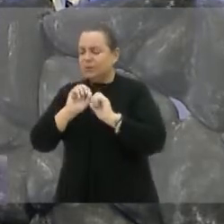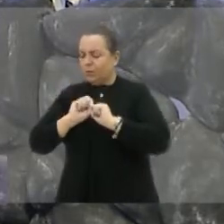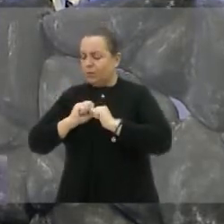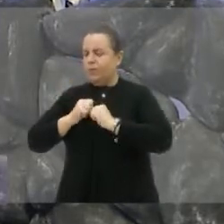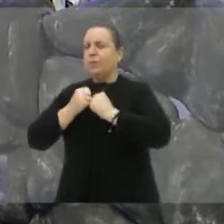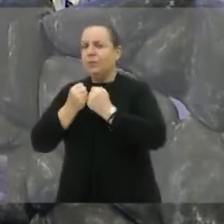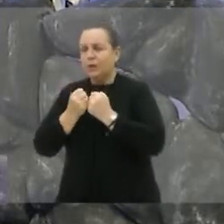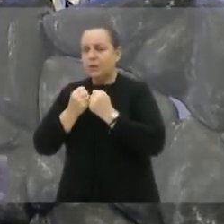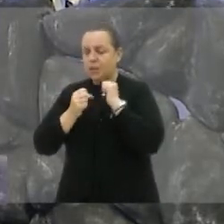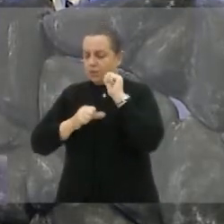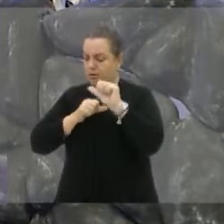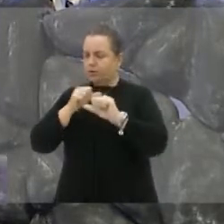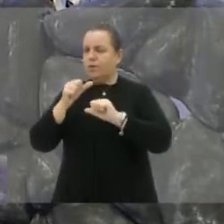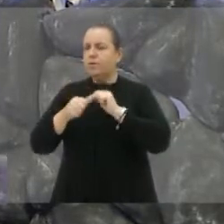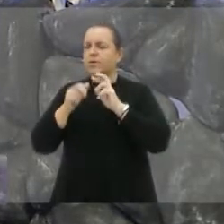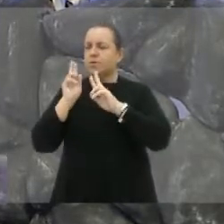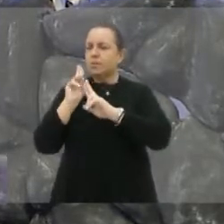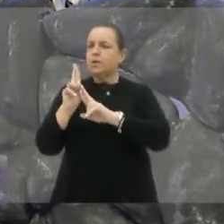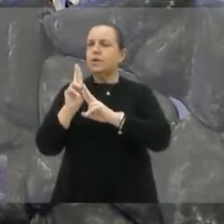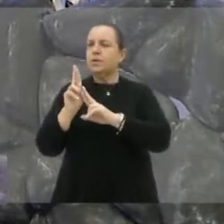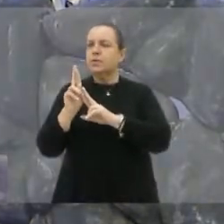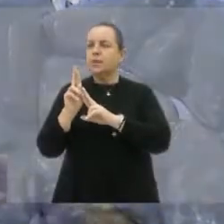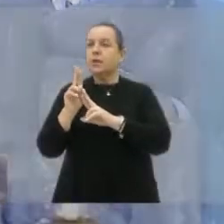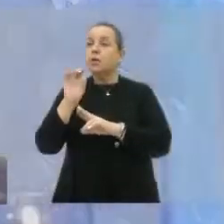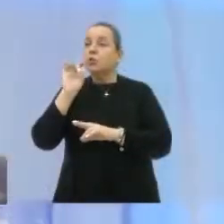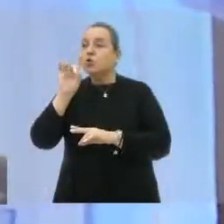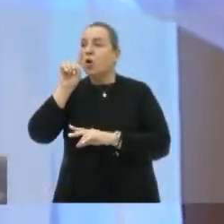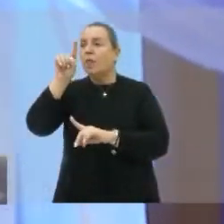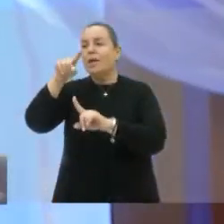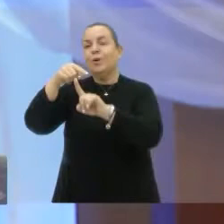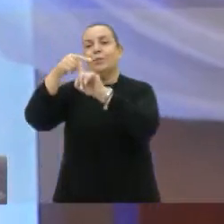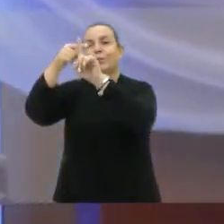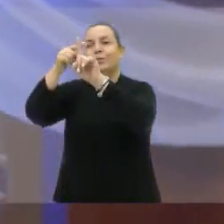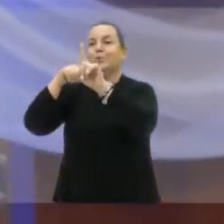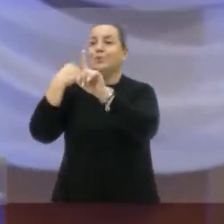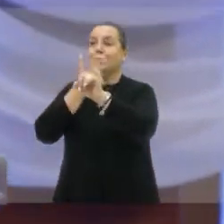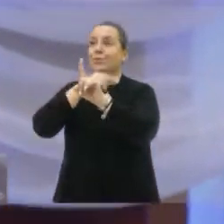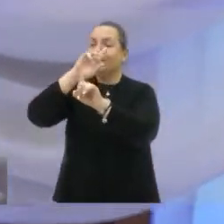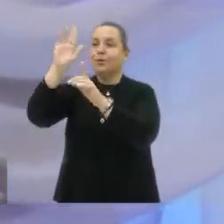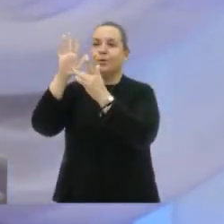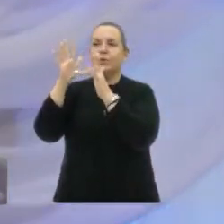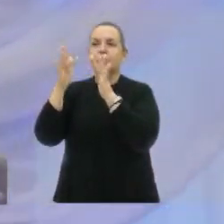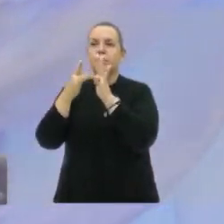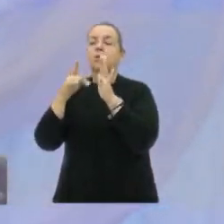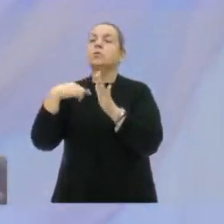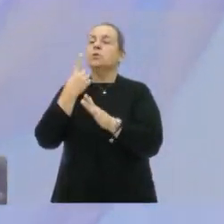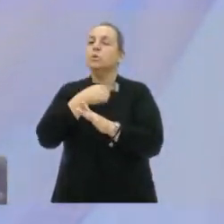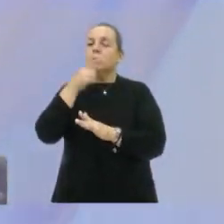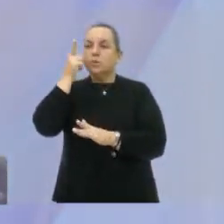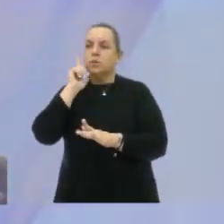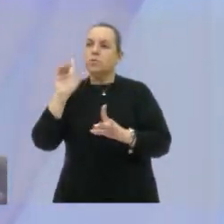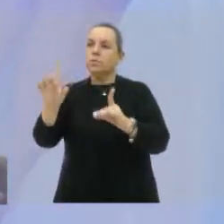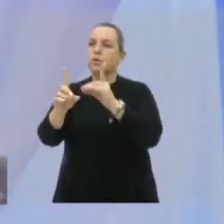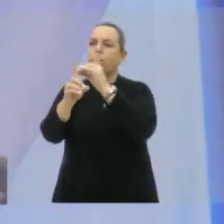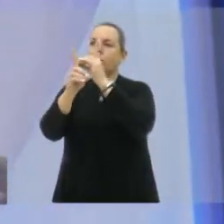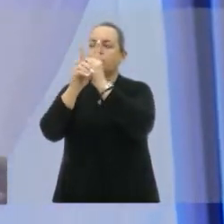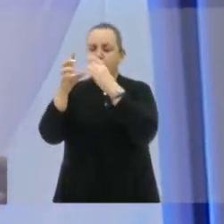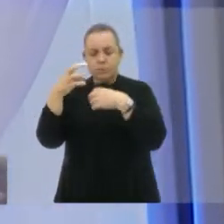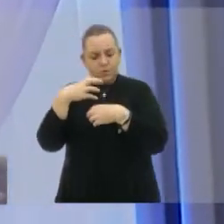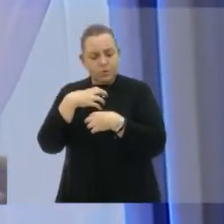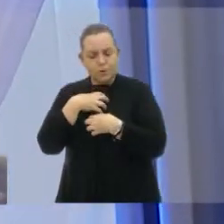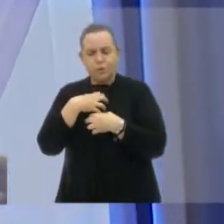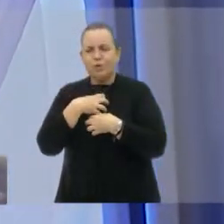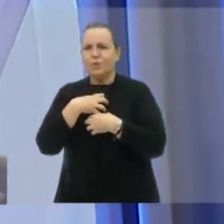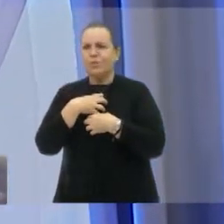a sua esperança. Somente na cruz de nosso Senhor Jesus Cristo, nós encontramos sentido para as